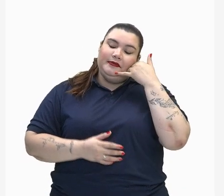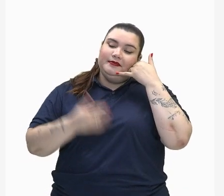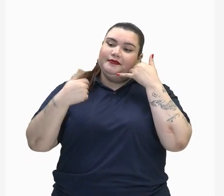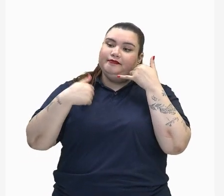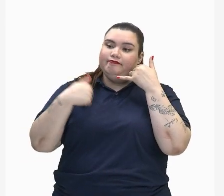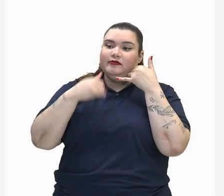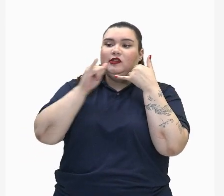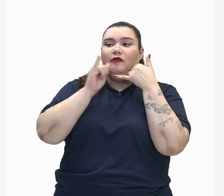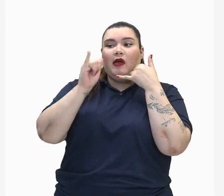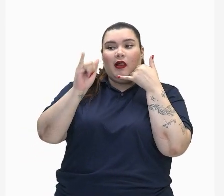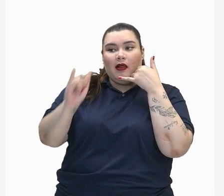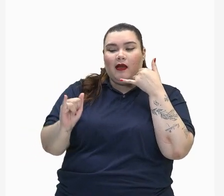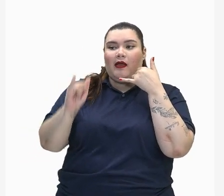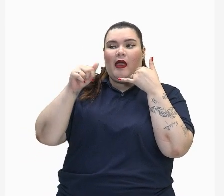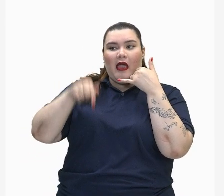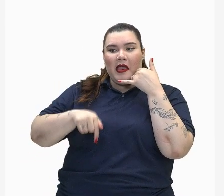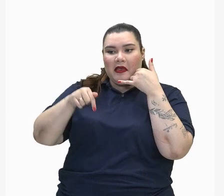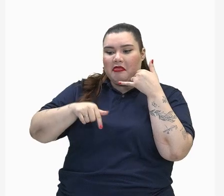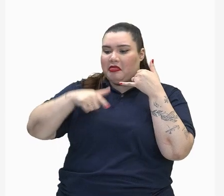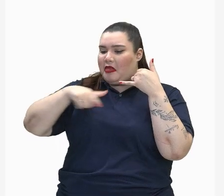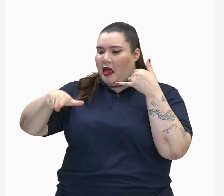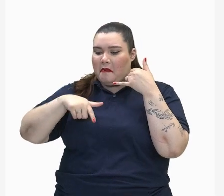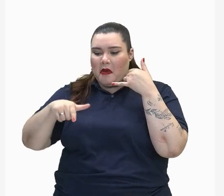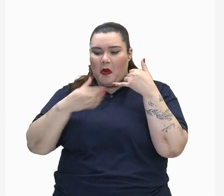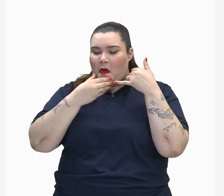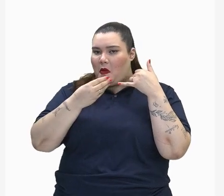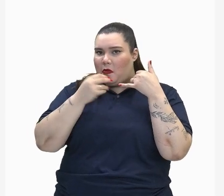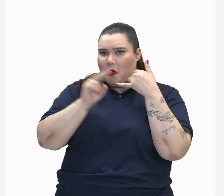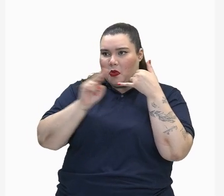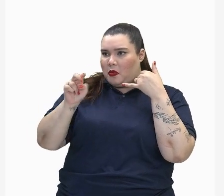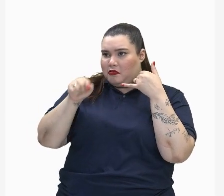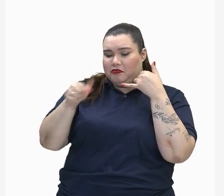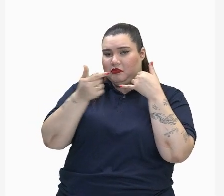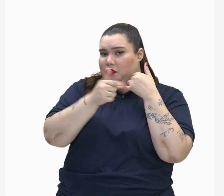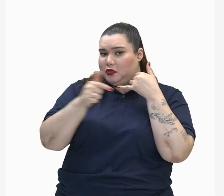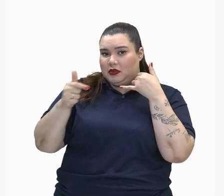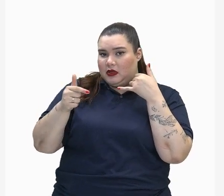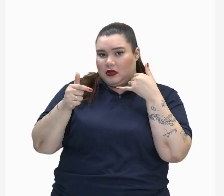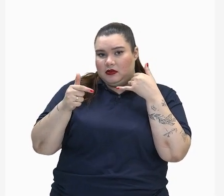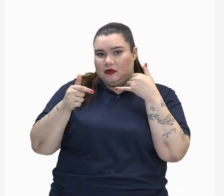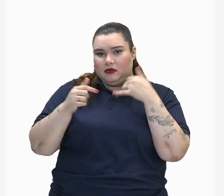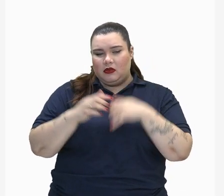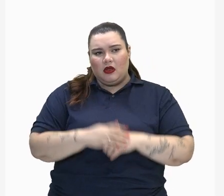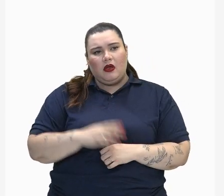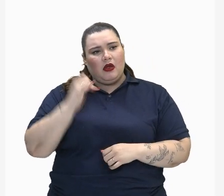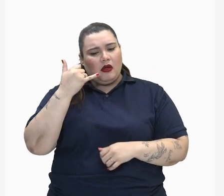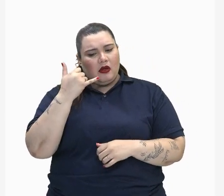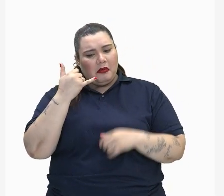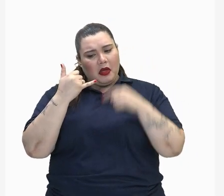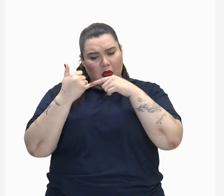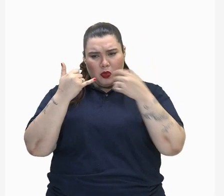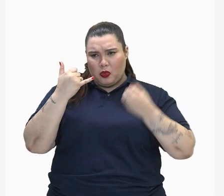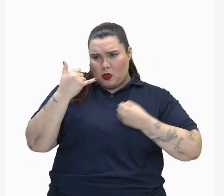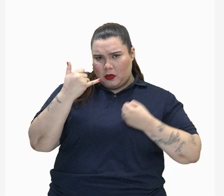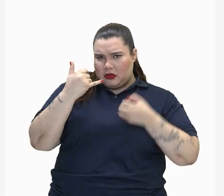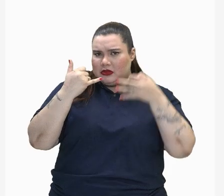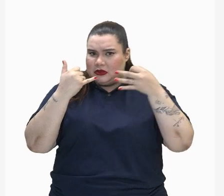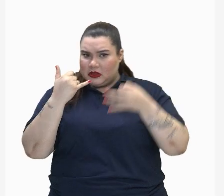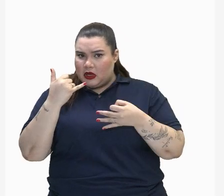Cavalheiro, aqui não trabalha nenhum Valdemar. Mas não é o do número